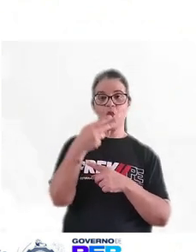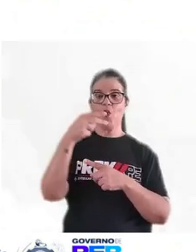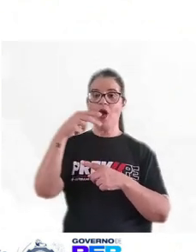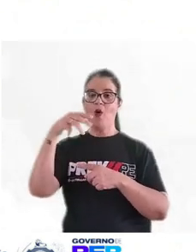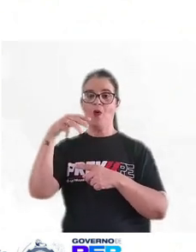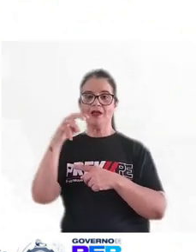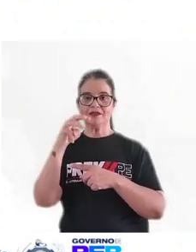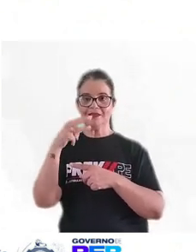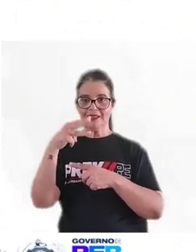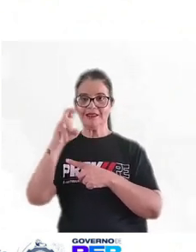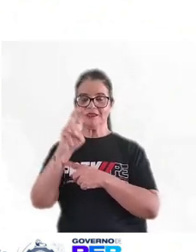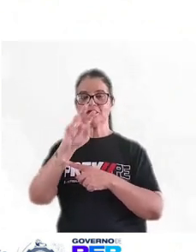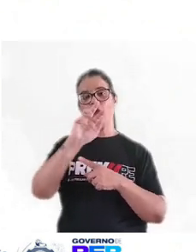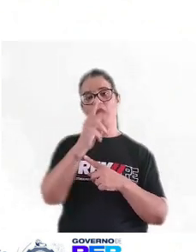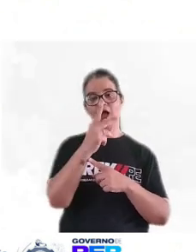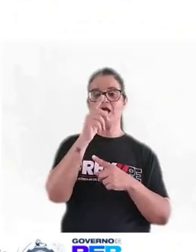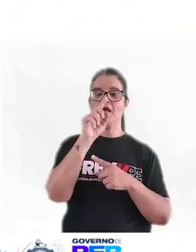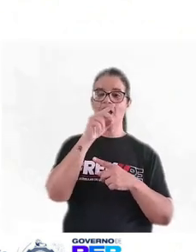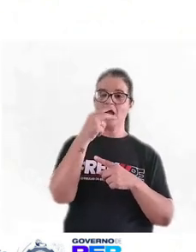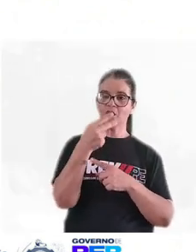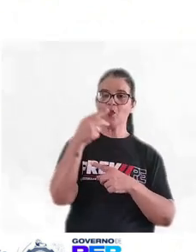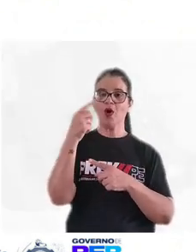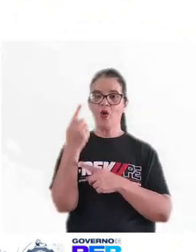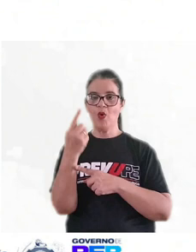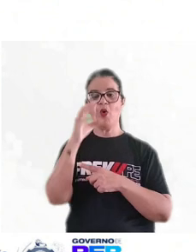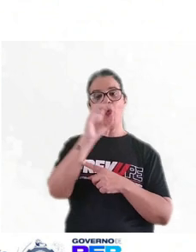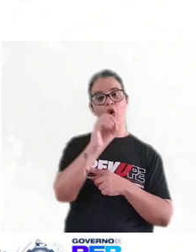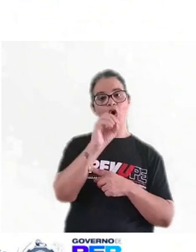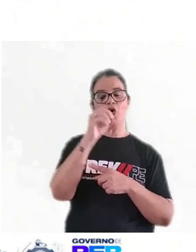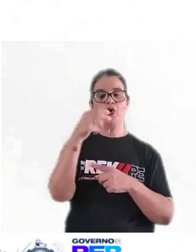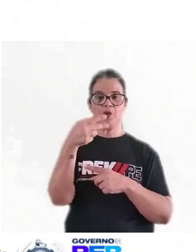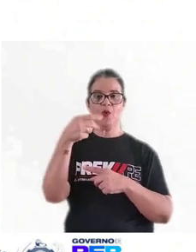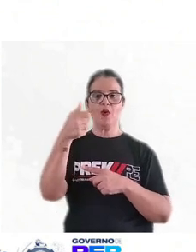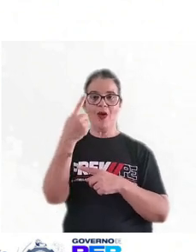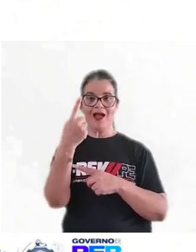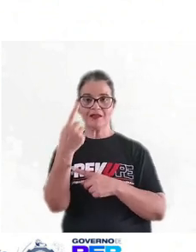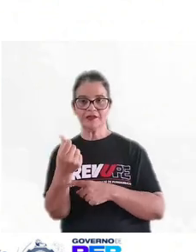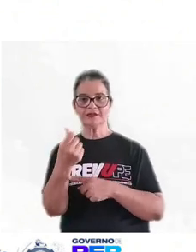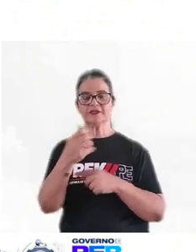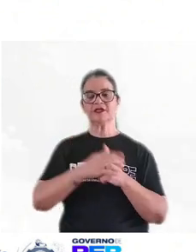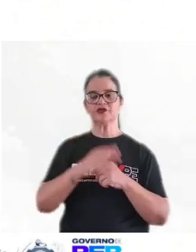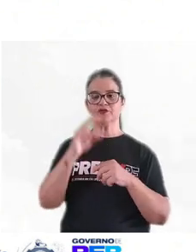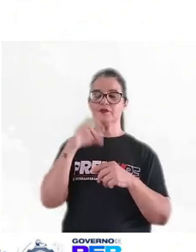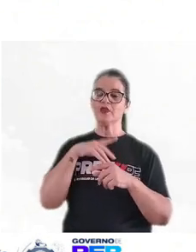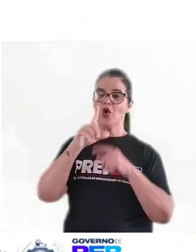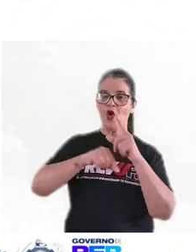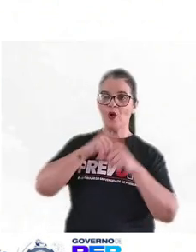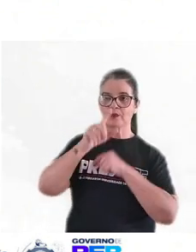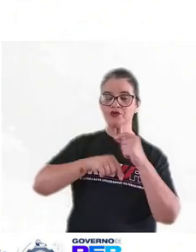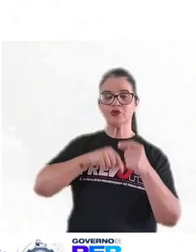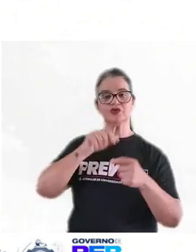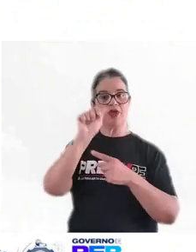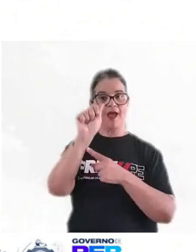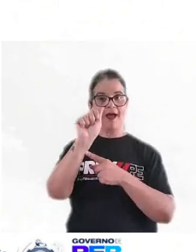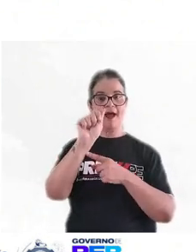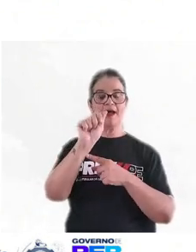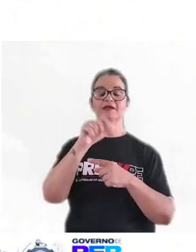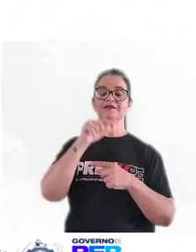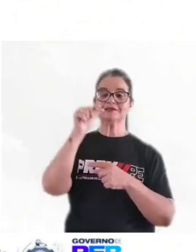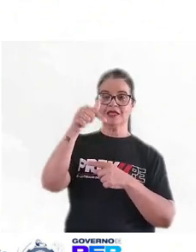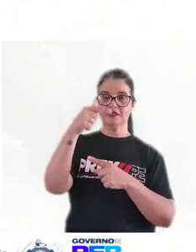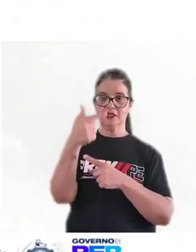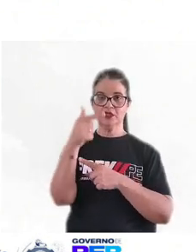Cl igual a 35, H igual a 1 e O igual a 16. Opções